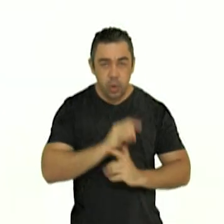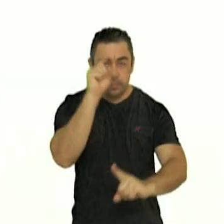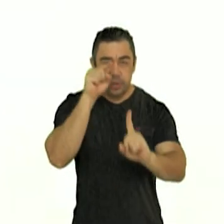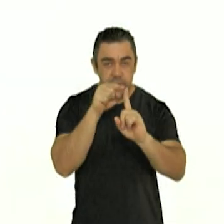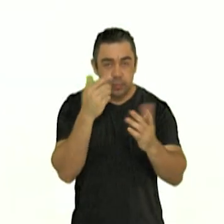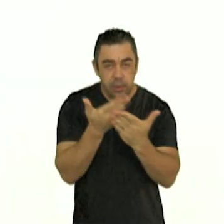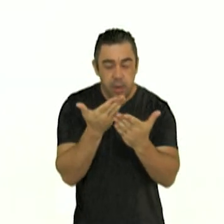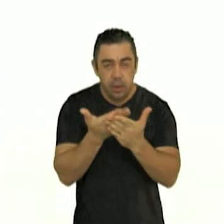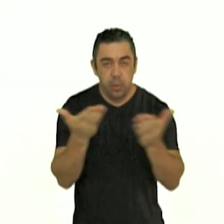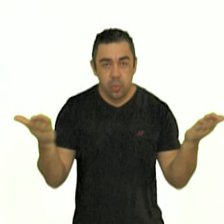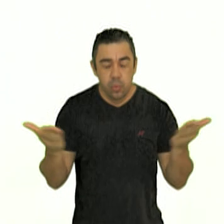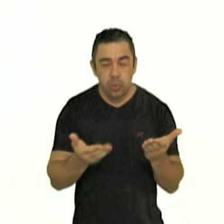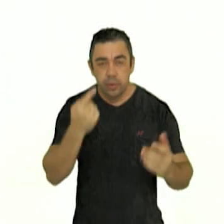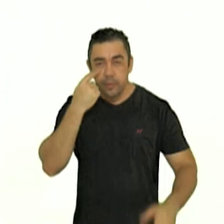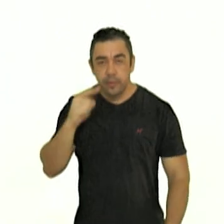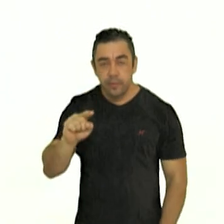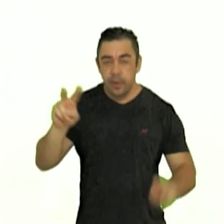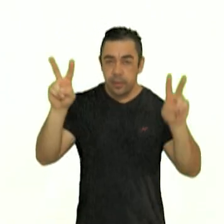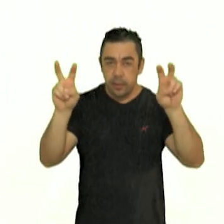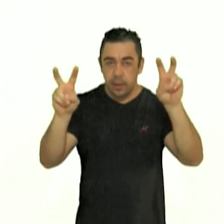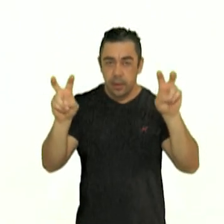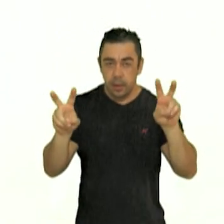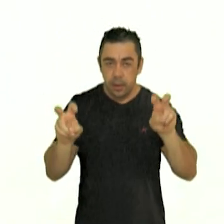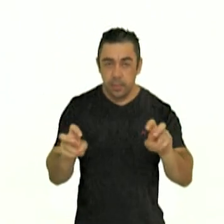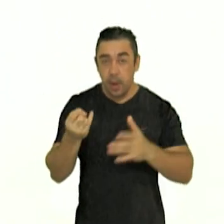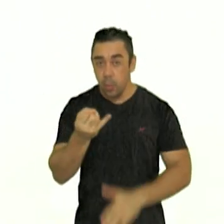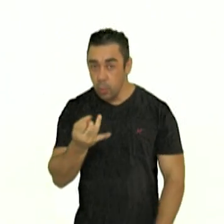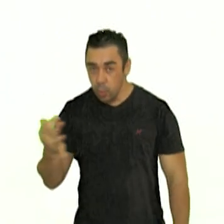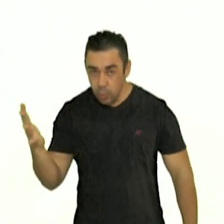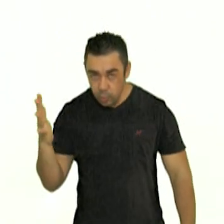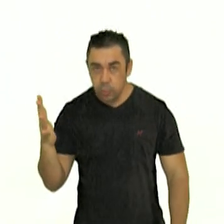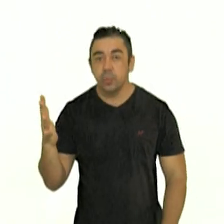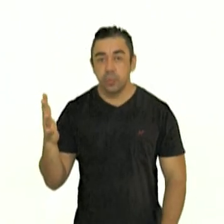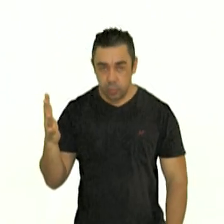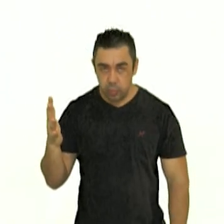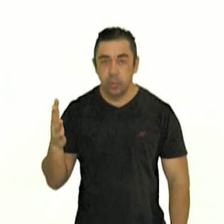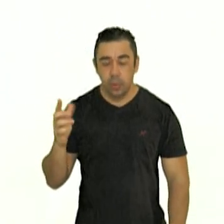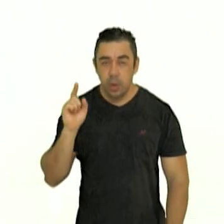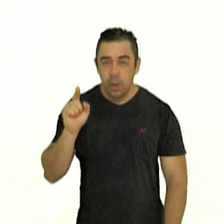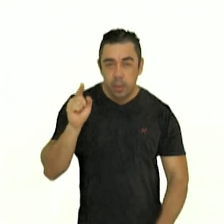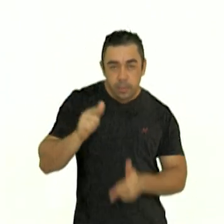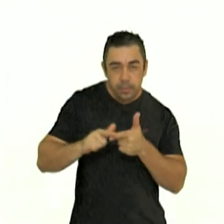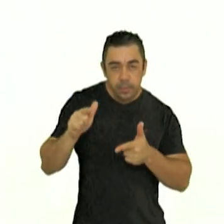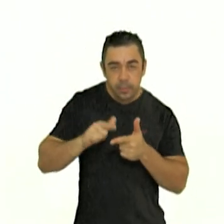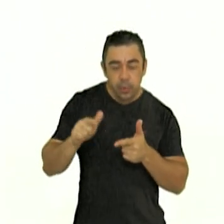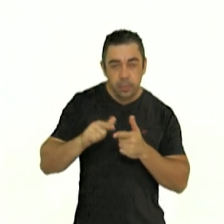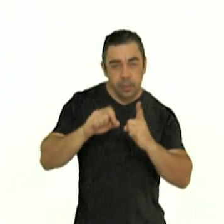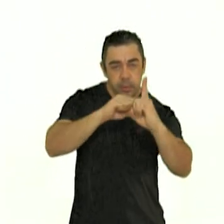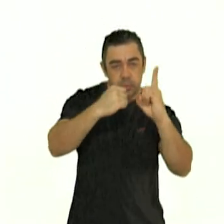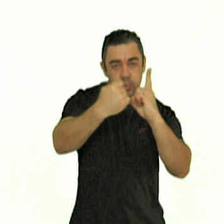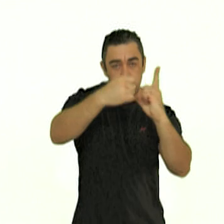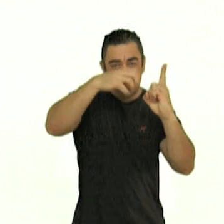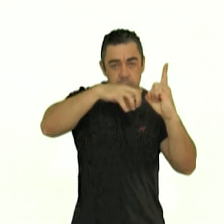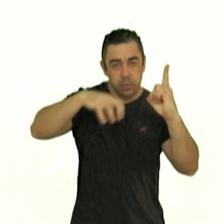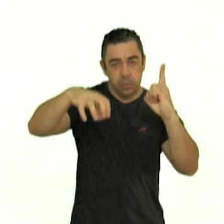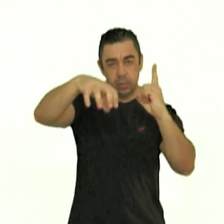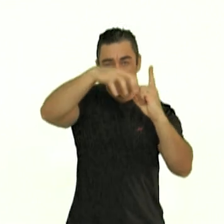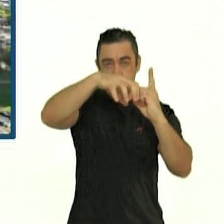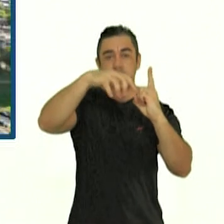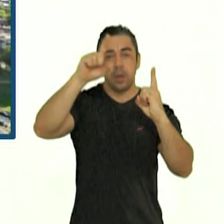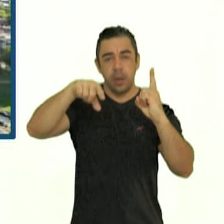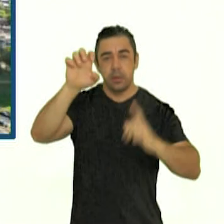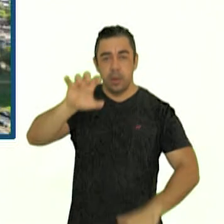da aula, vamos retomar alguns temas, né, alguns temas relacionados a esses problemas socioespaciais no